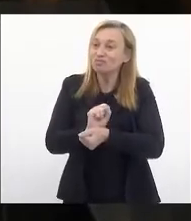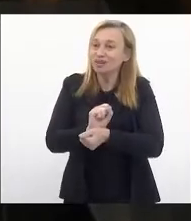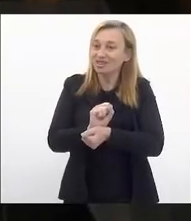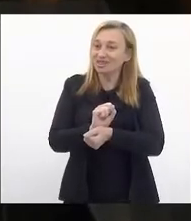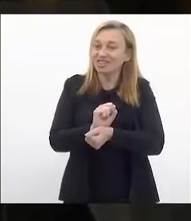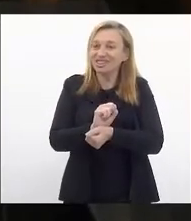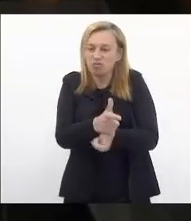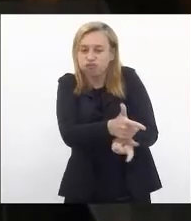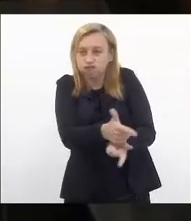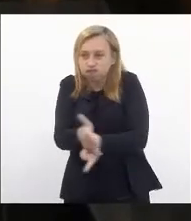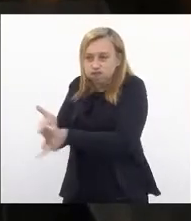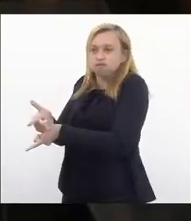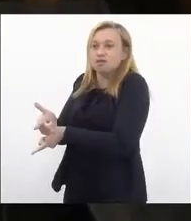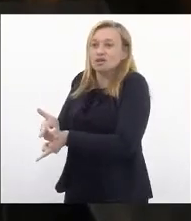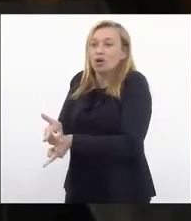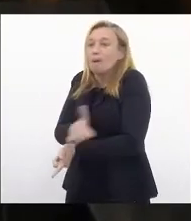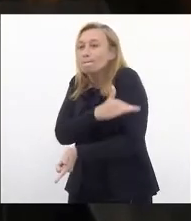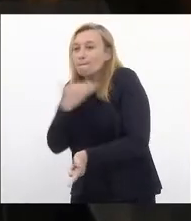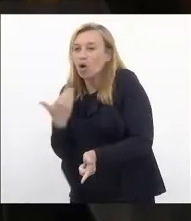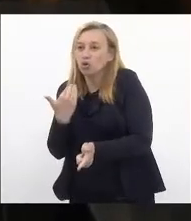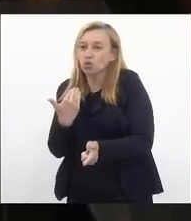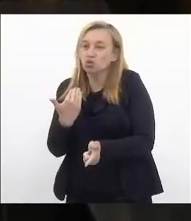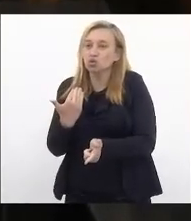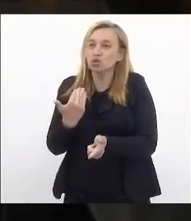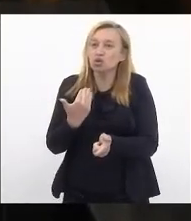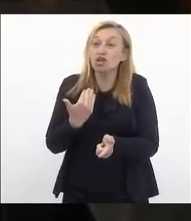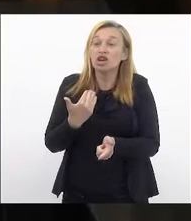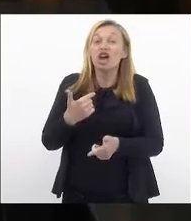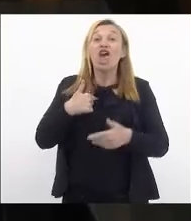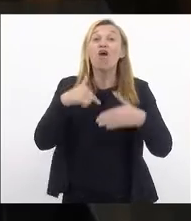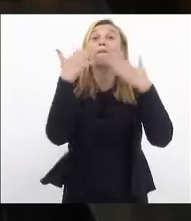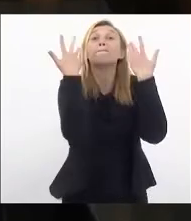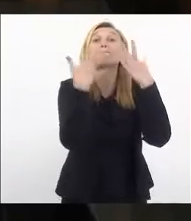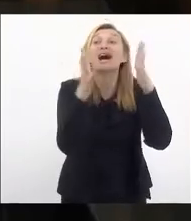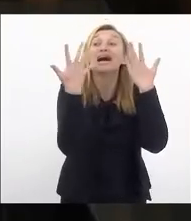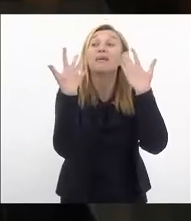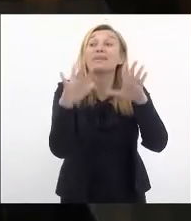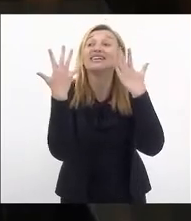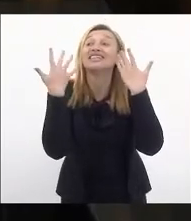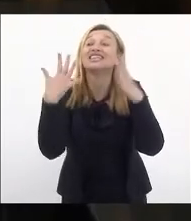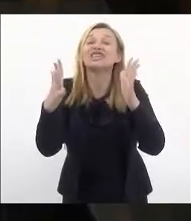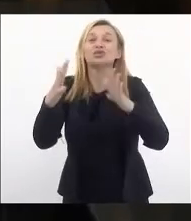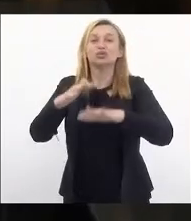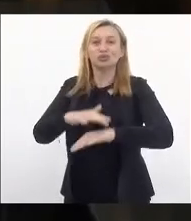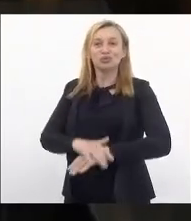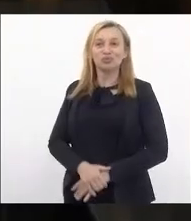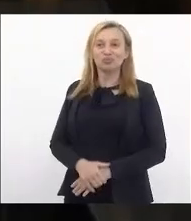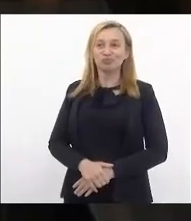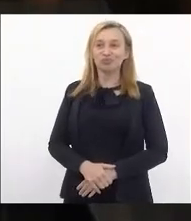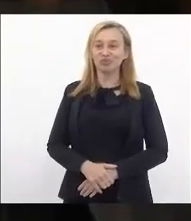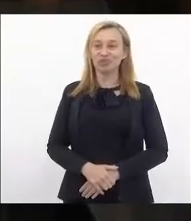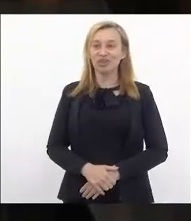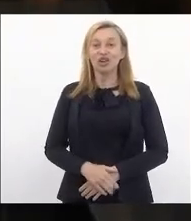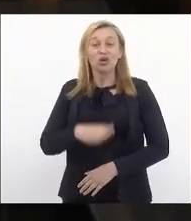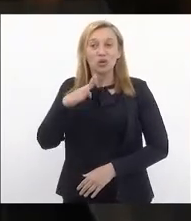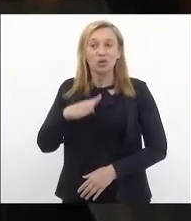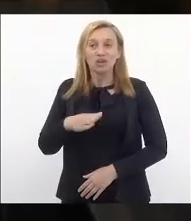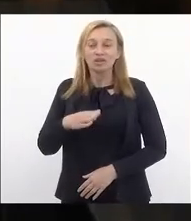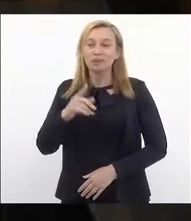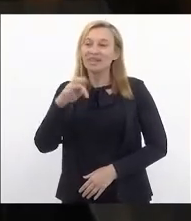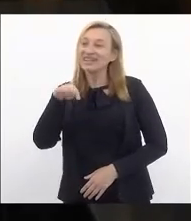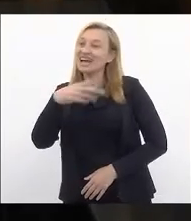eliminados mortos eu aqui parabenizo o batalhão de operações